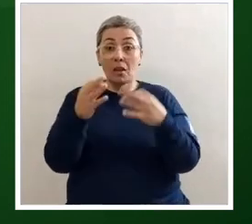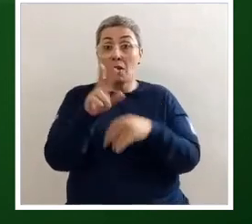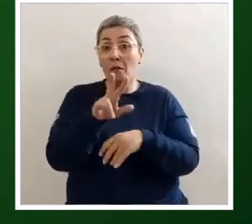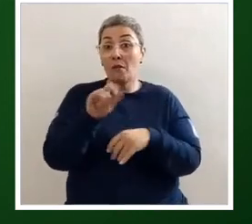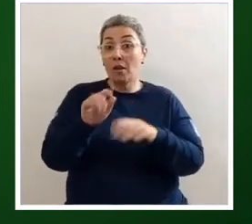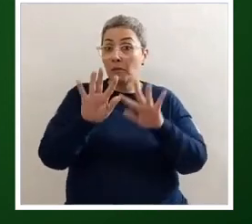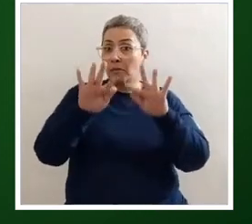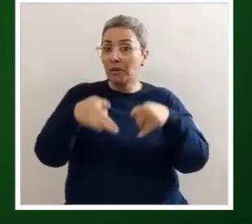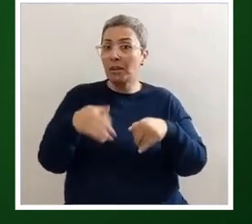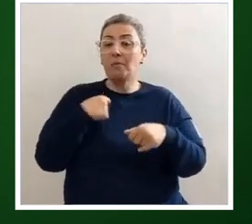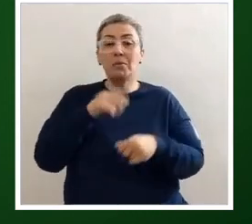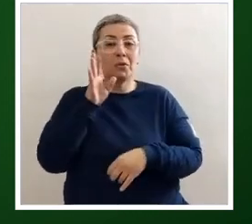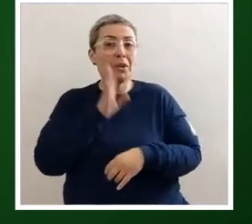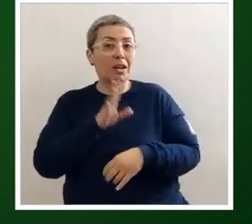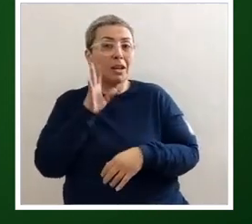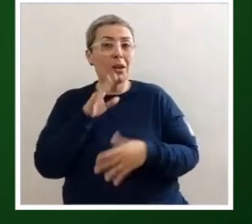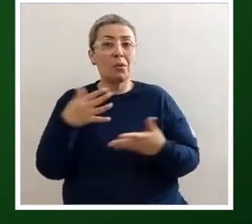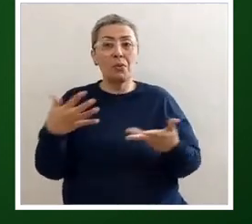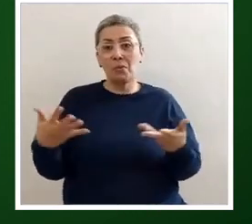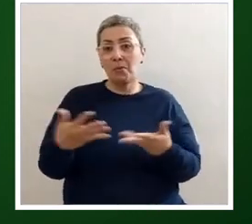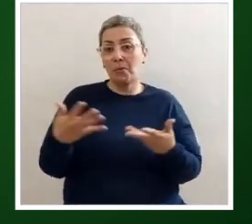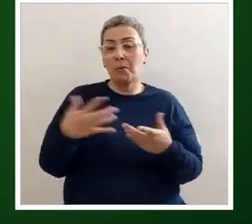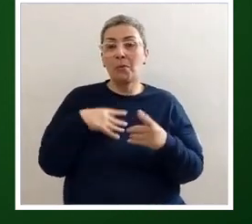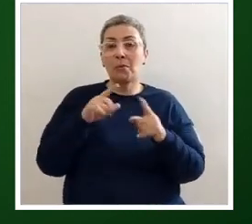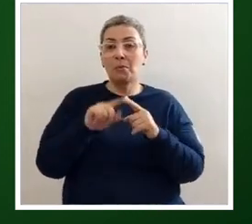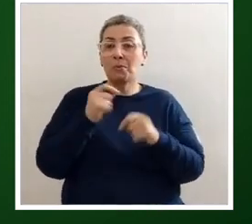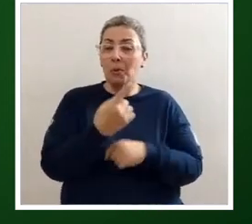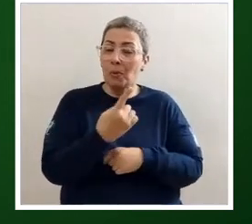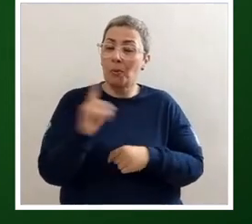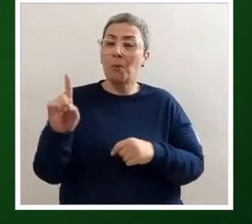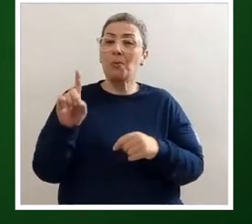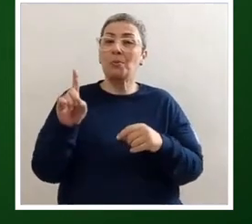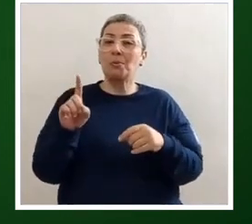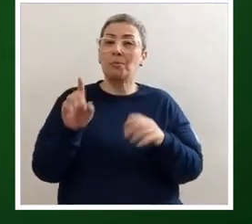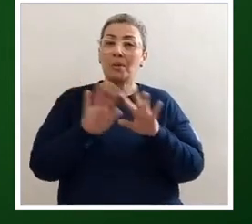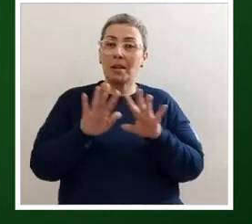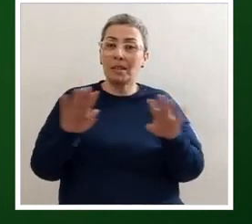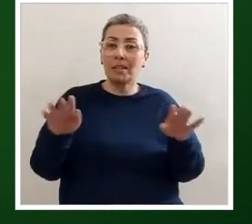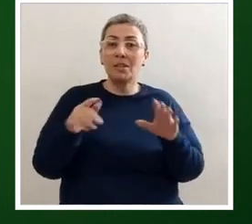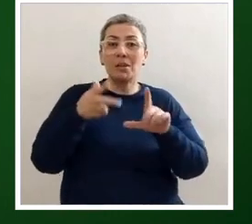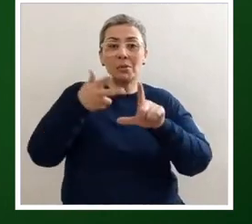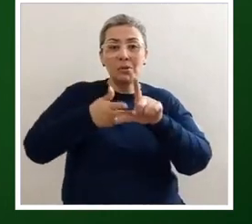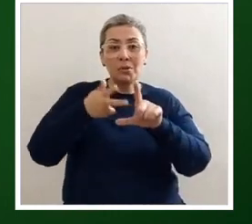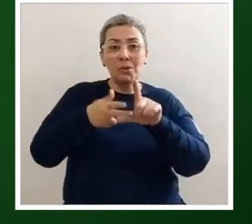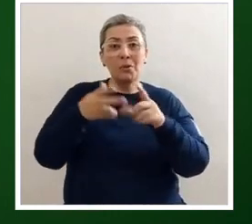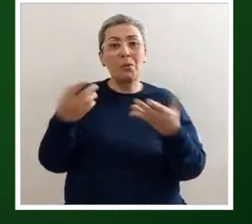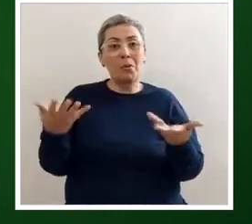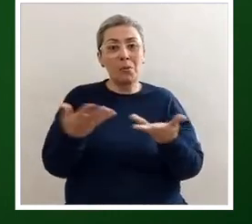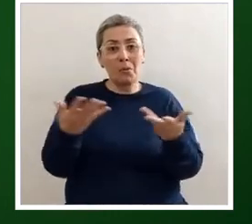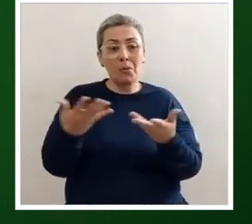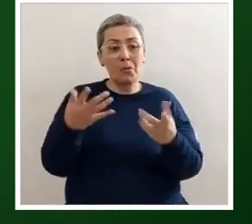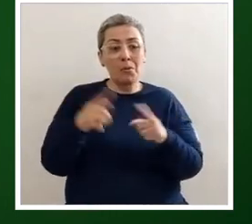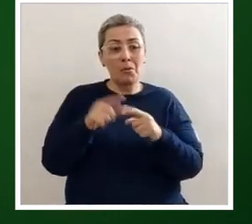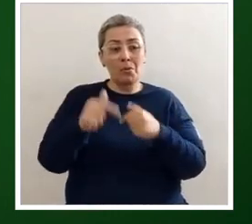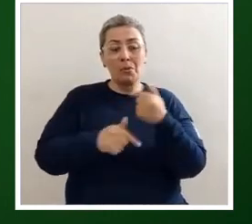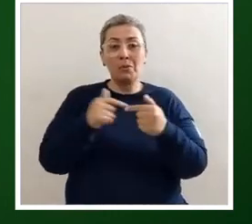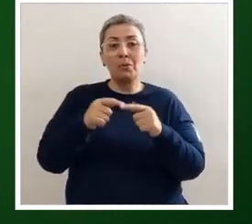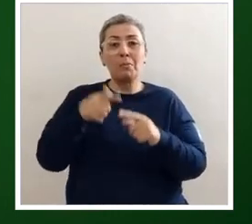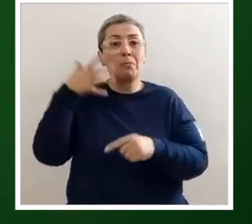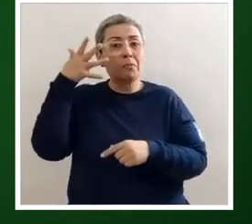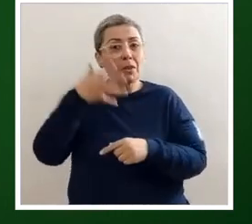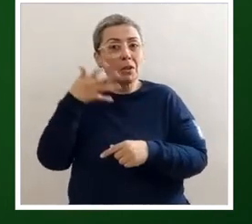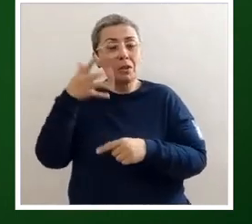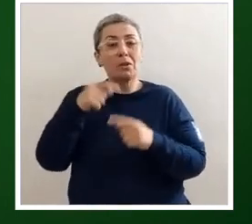vamos ter um final muito legal hoje né como é a nossa última sessão de trabalho de que